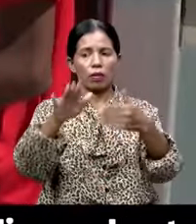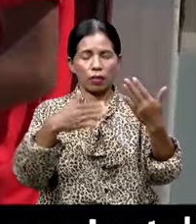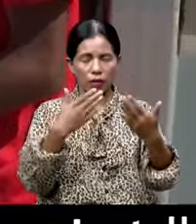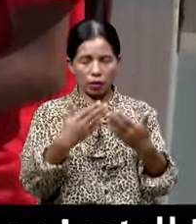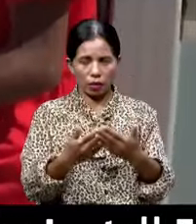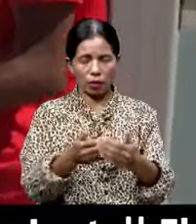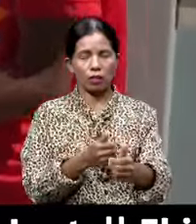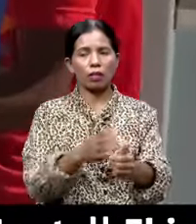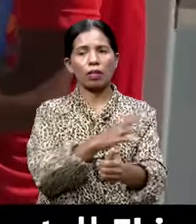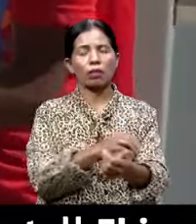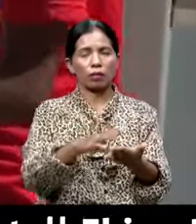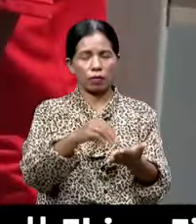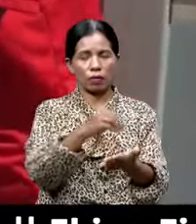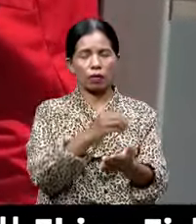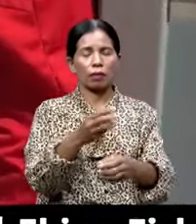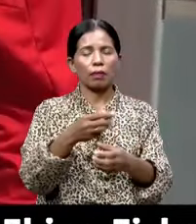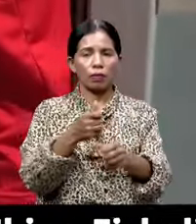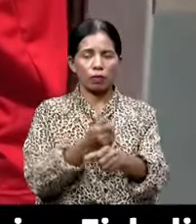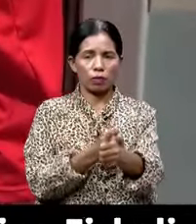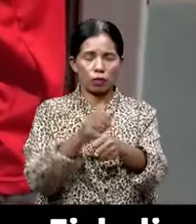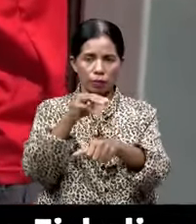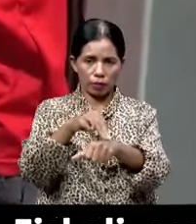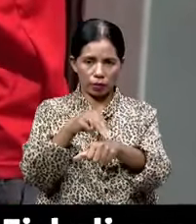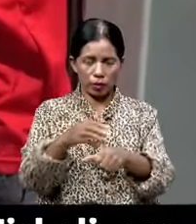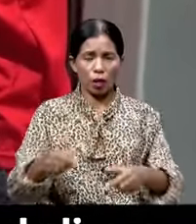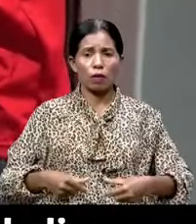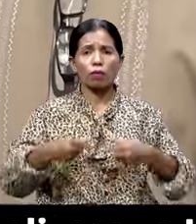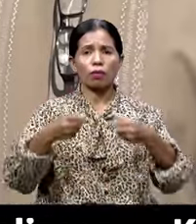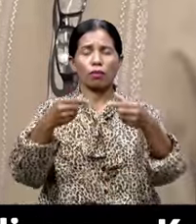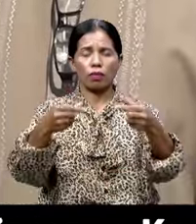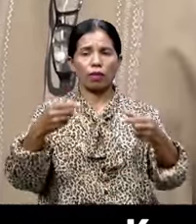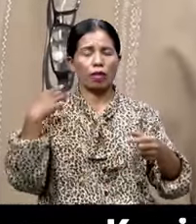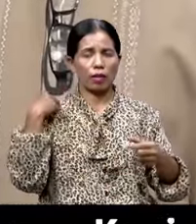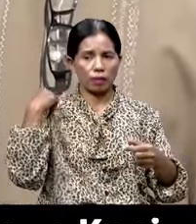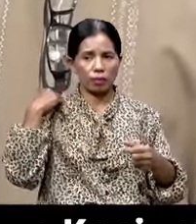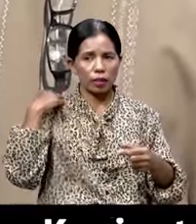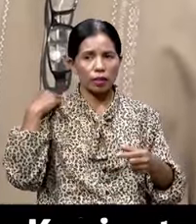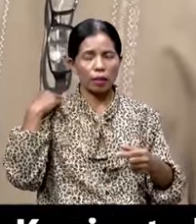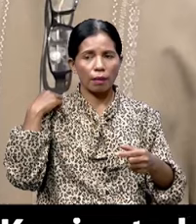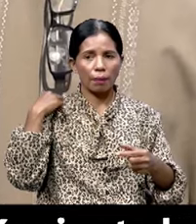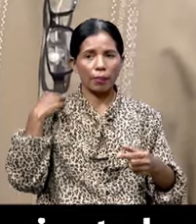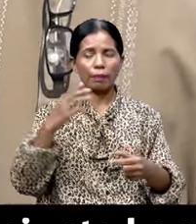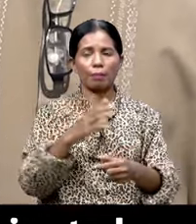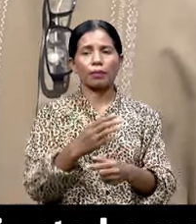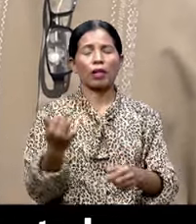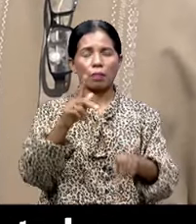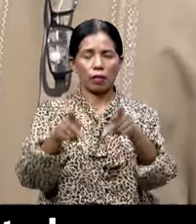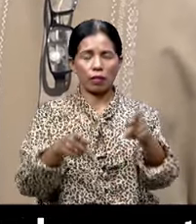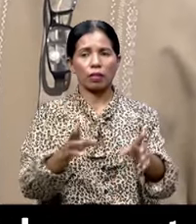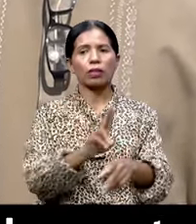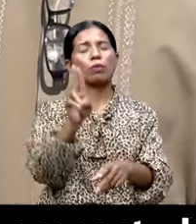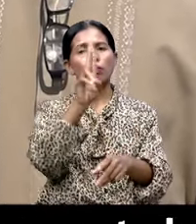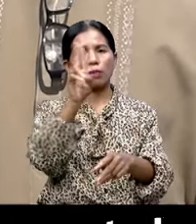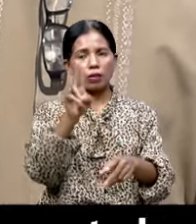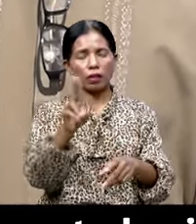a tutuir missa. Entrega, Sassan, liu, de camisolas, para neve a Sarani Sira se usa, a